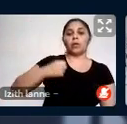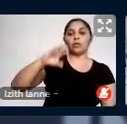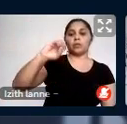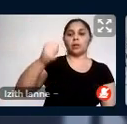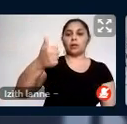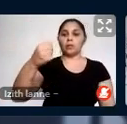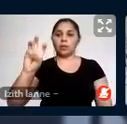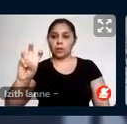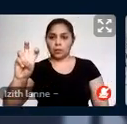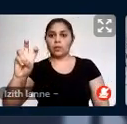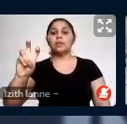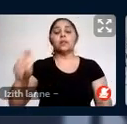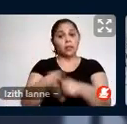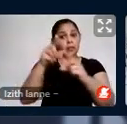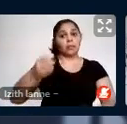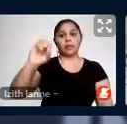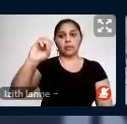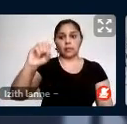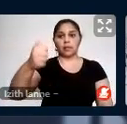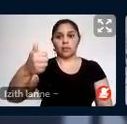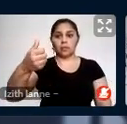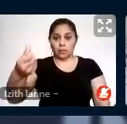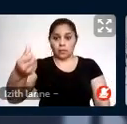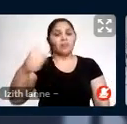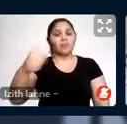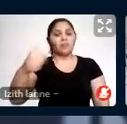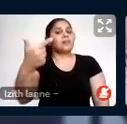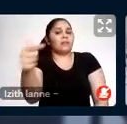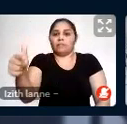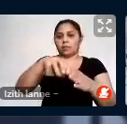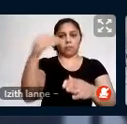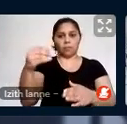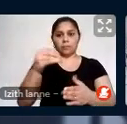015 e 016, não haverá sorteio.